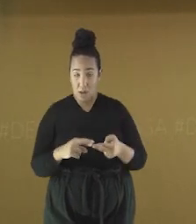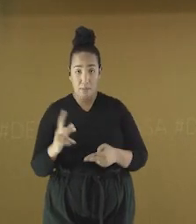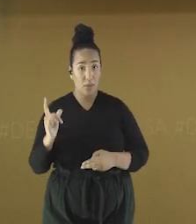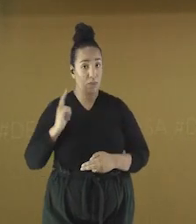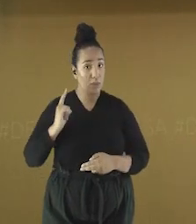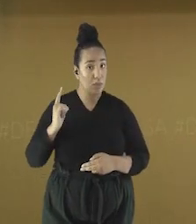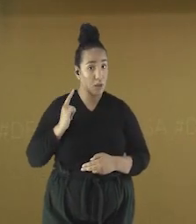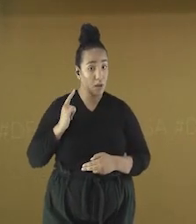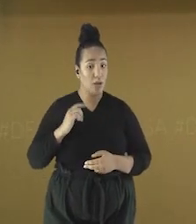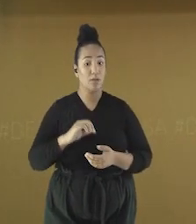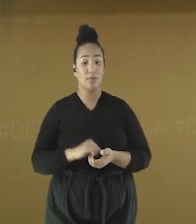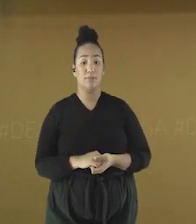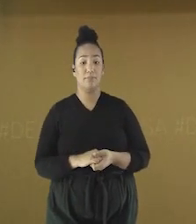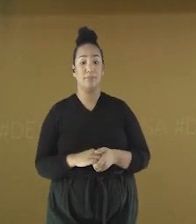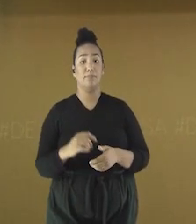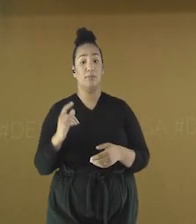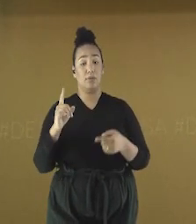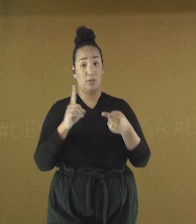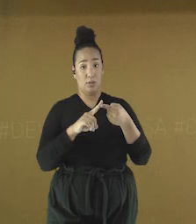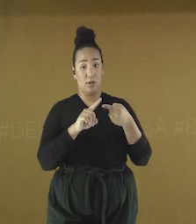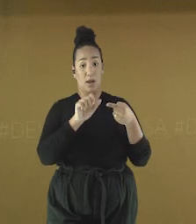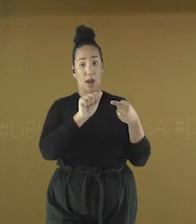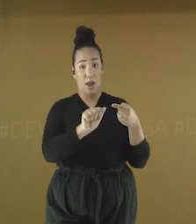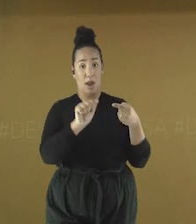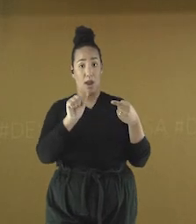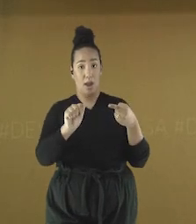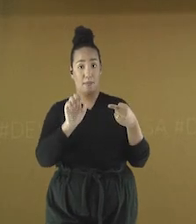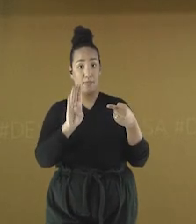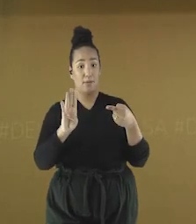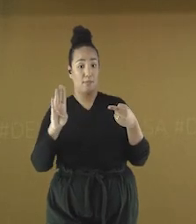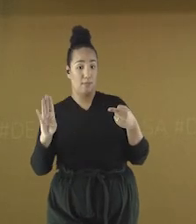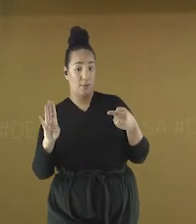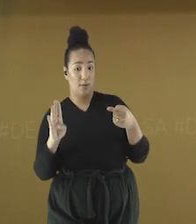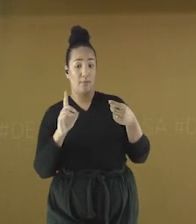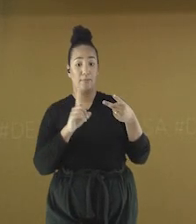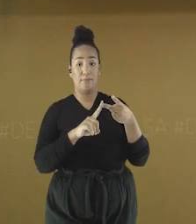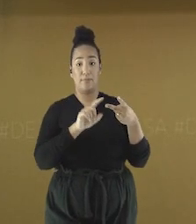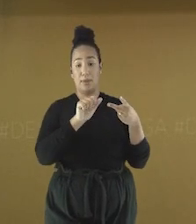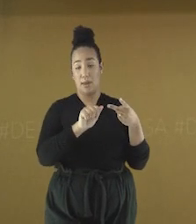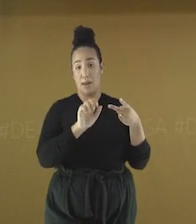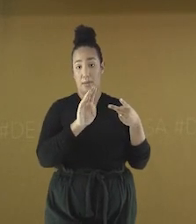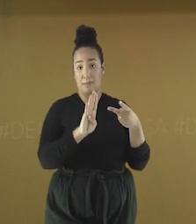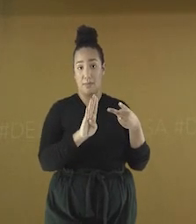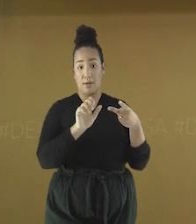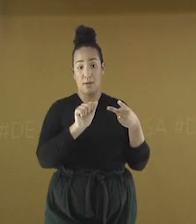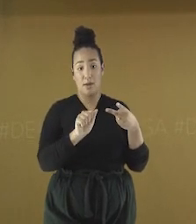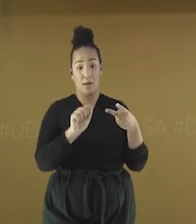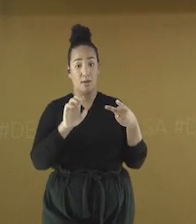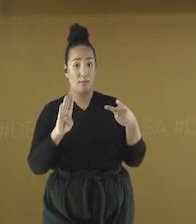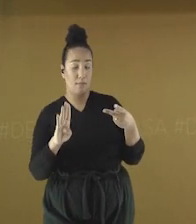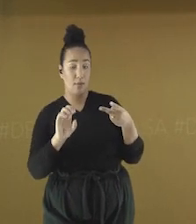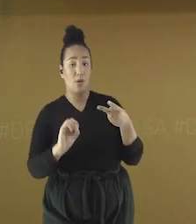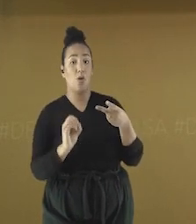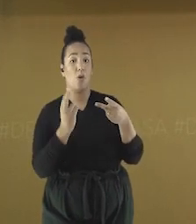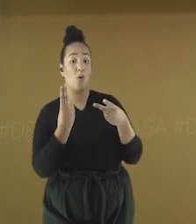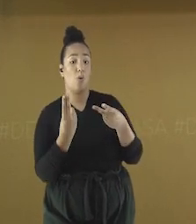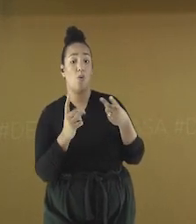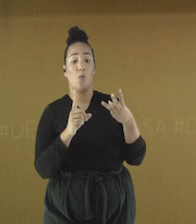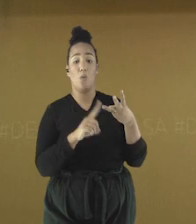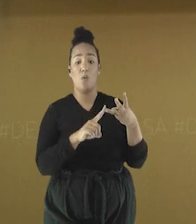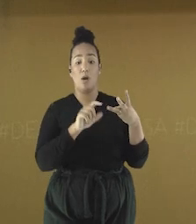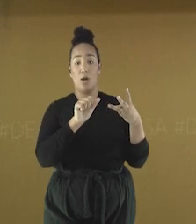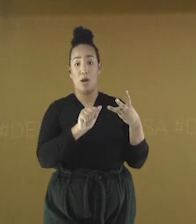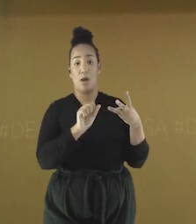são emparelhadas no sistema AABB, alternadas ABAB ou